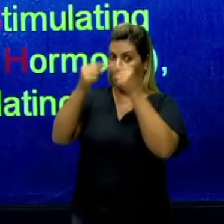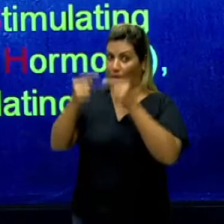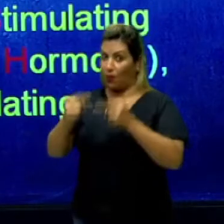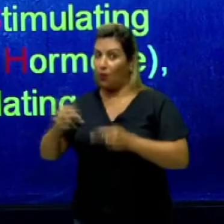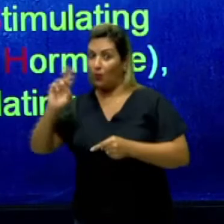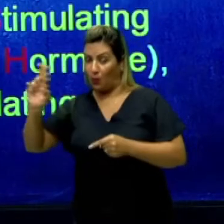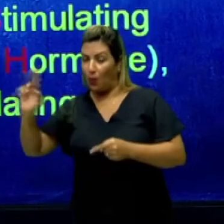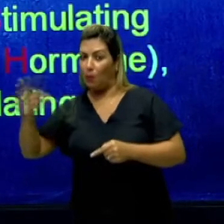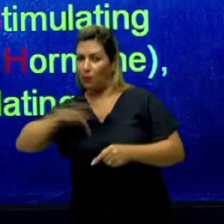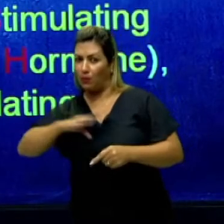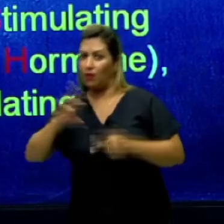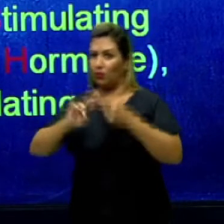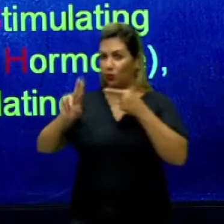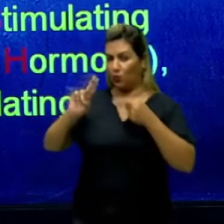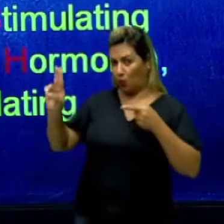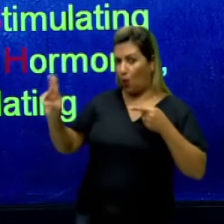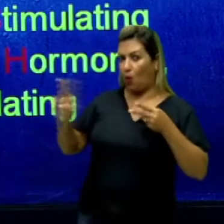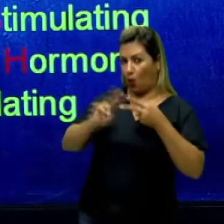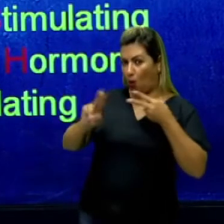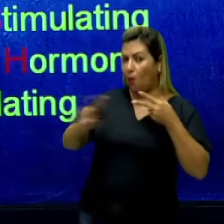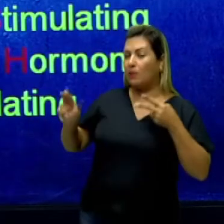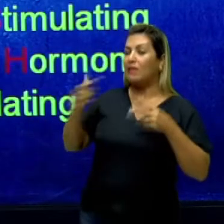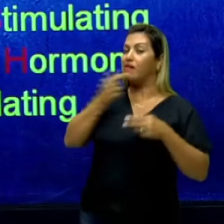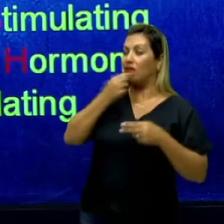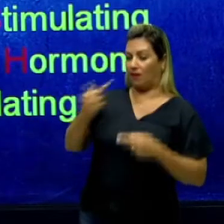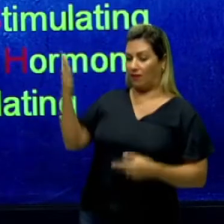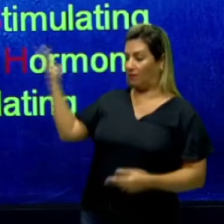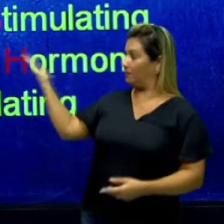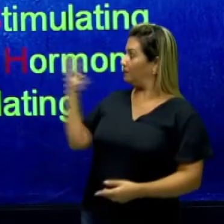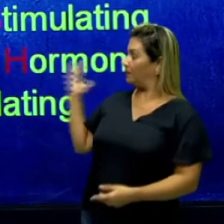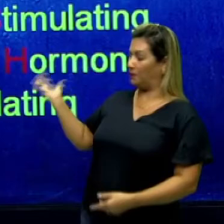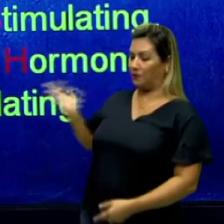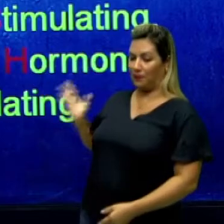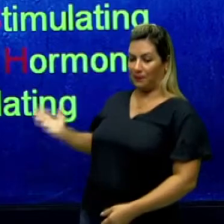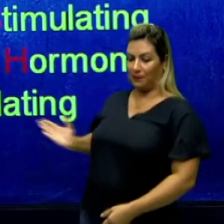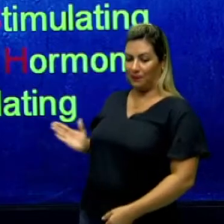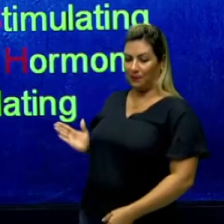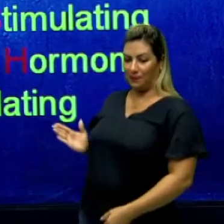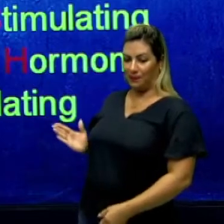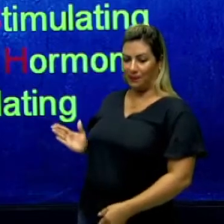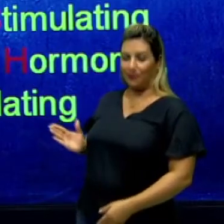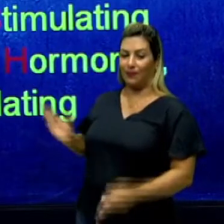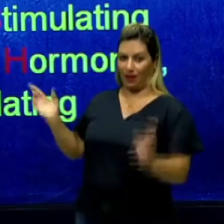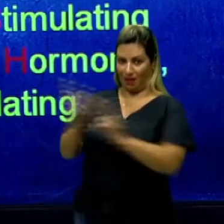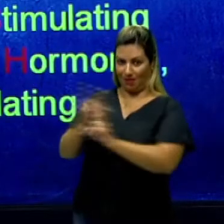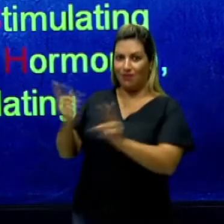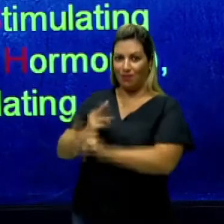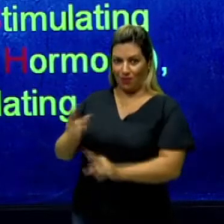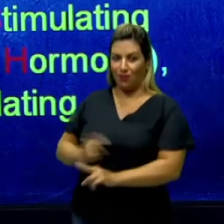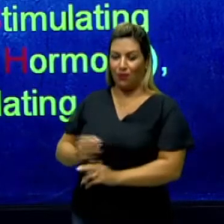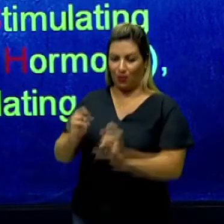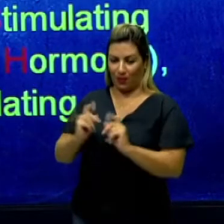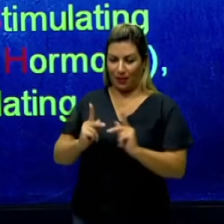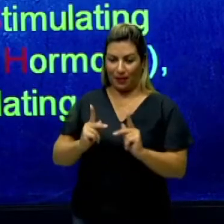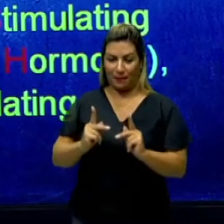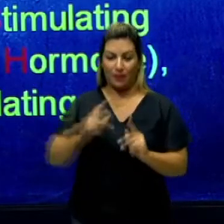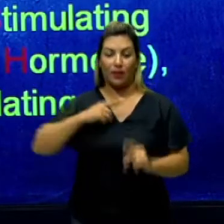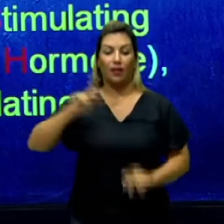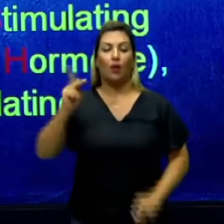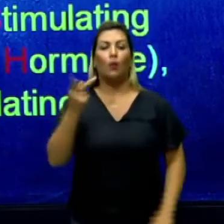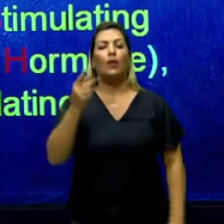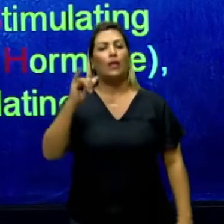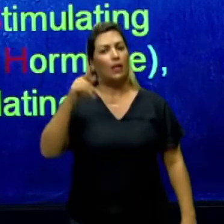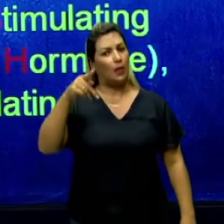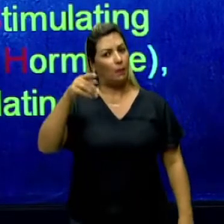nome escrito em inglês. E eu relacionei para vocês aí como esses nomes são escritos e as letras relacionadas. Enfim, a